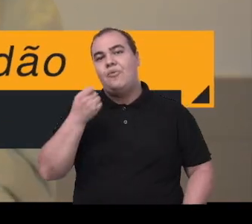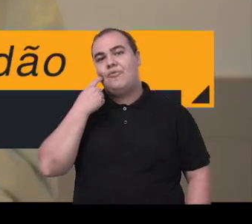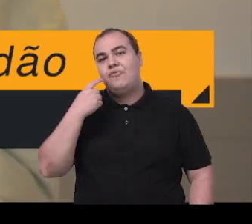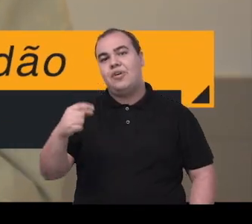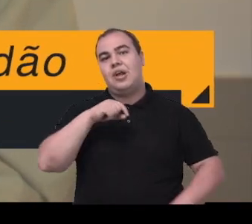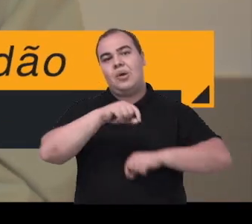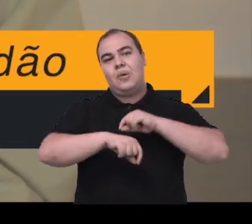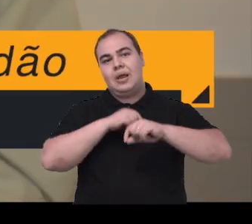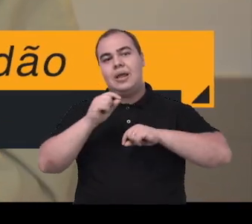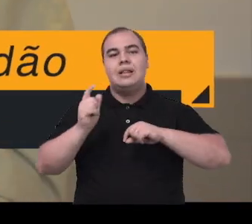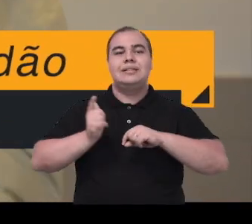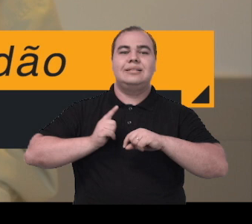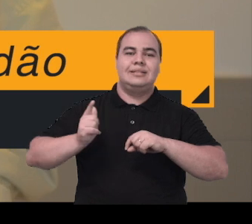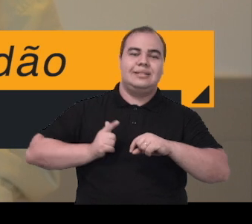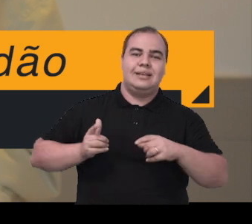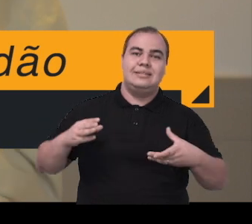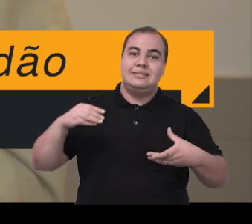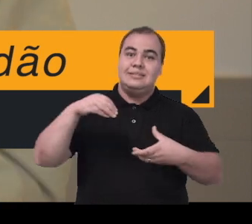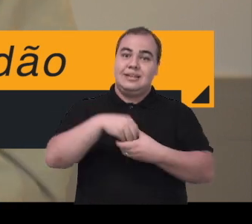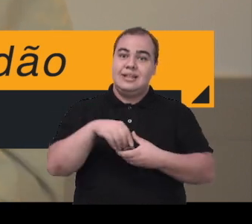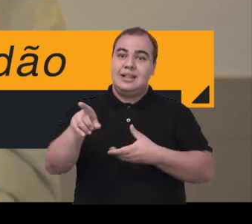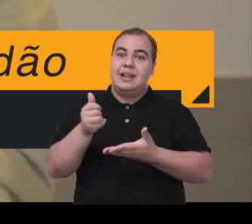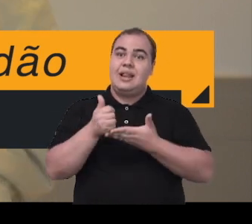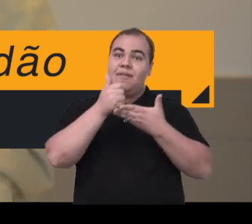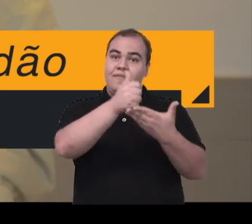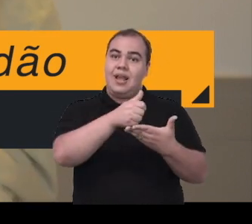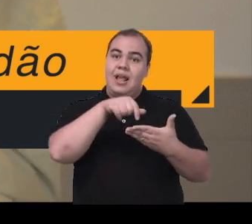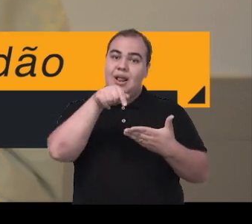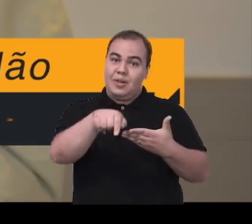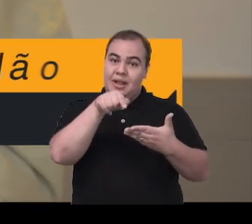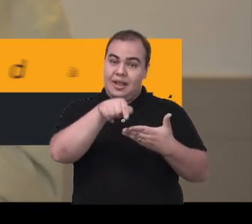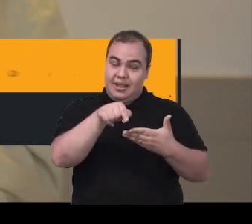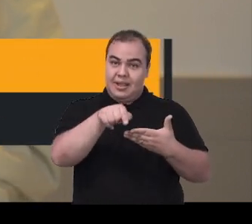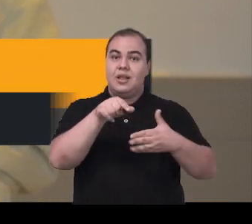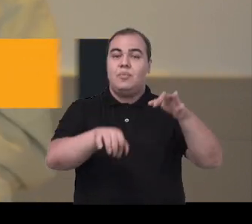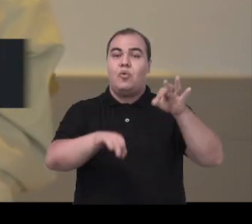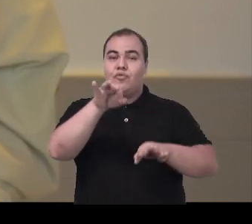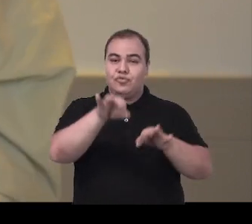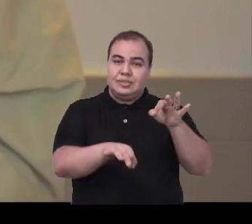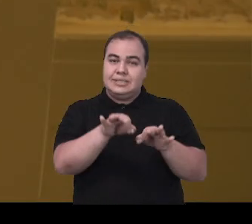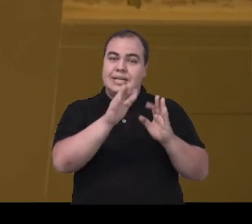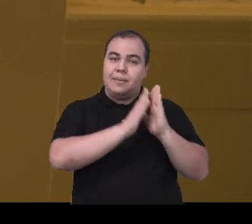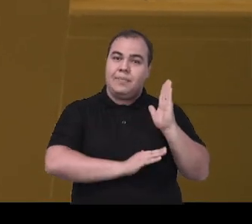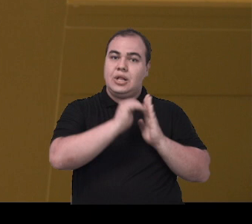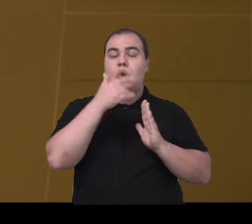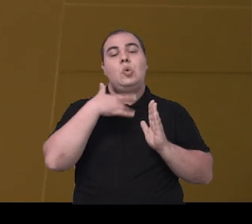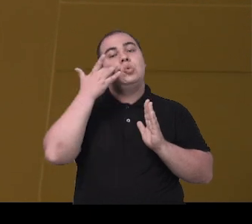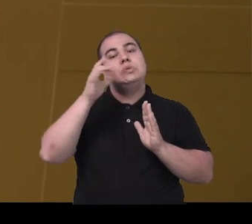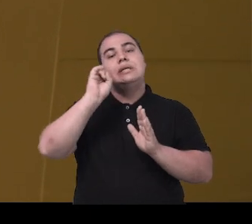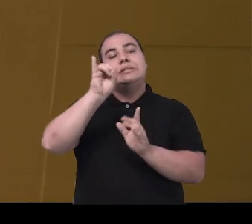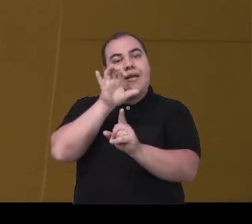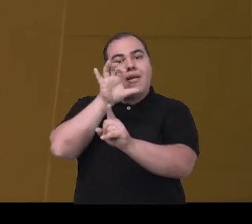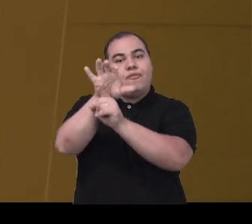terapêutico, ele está passando pelas oficinas, levaram ele para a oficina de pintura. Eu não sei